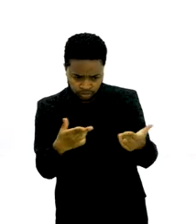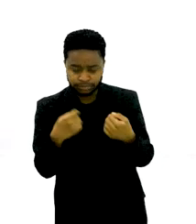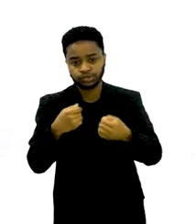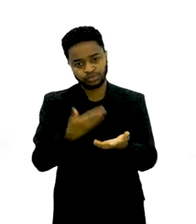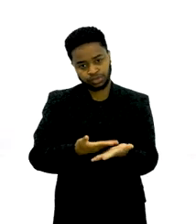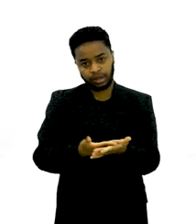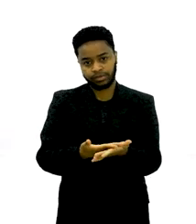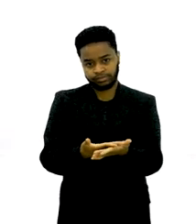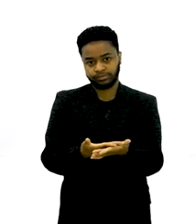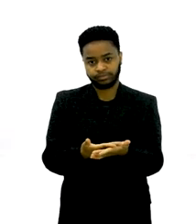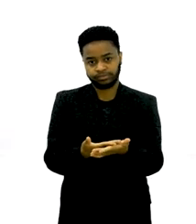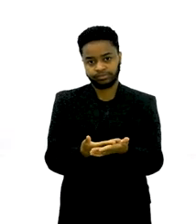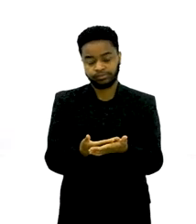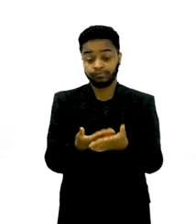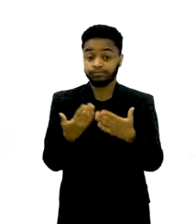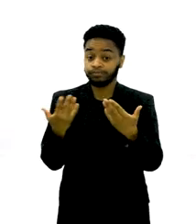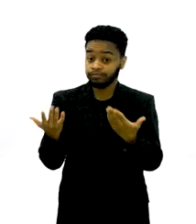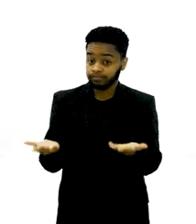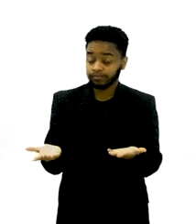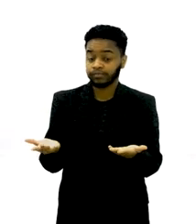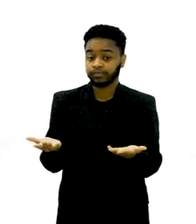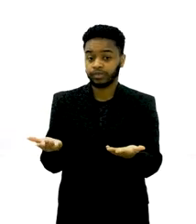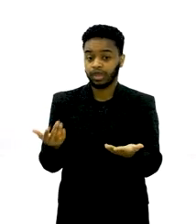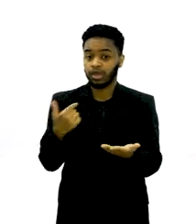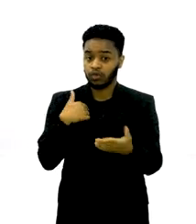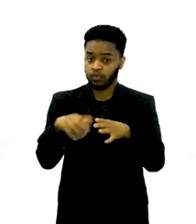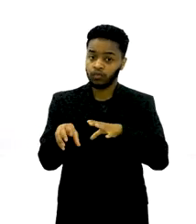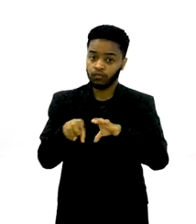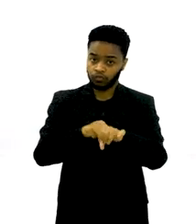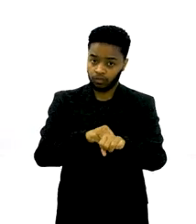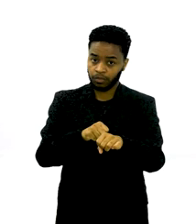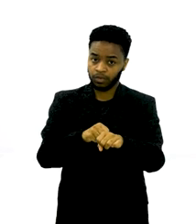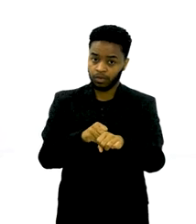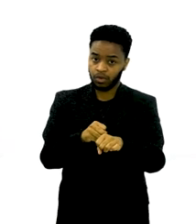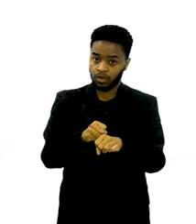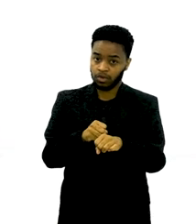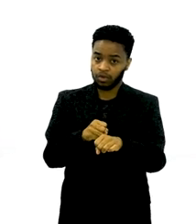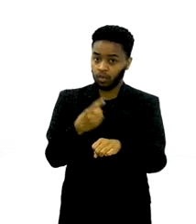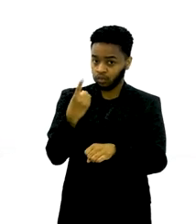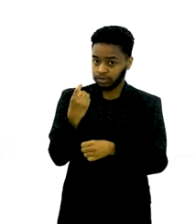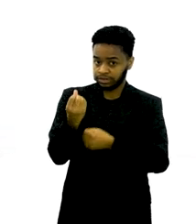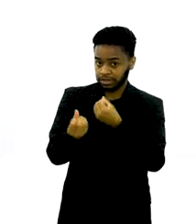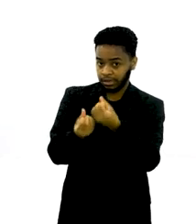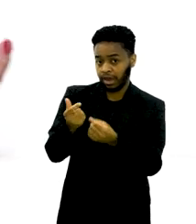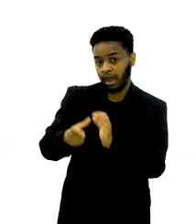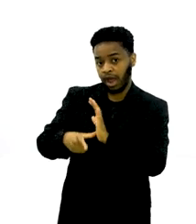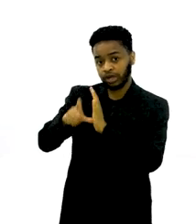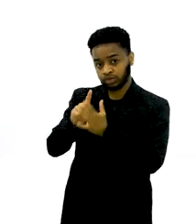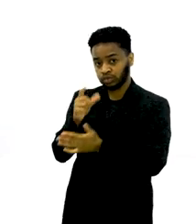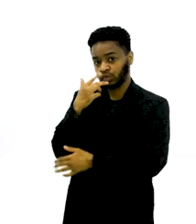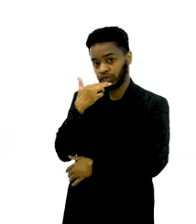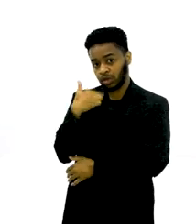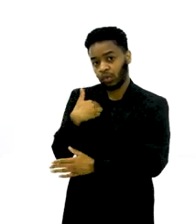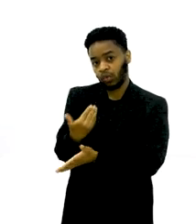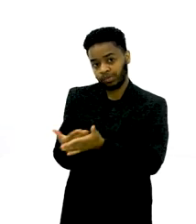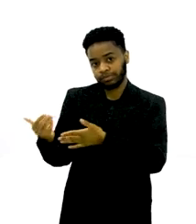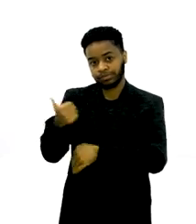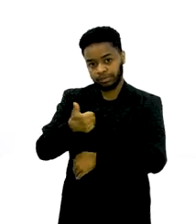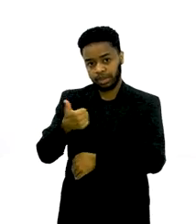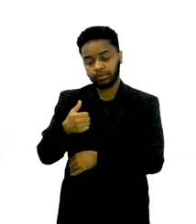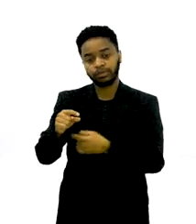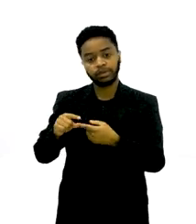então vai estudar e aí eh me formei se meses antes então em nutrição que foi a faculdade que eu comecei